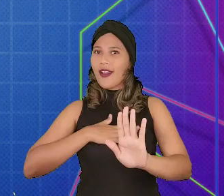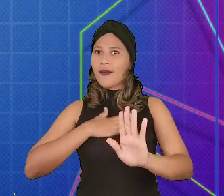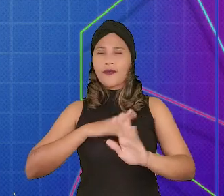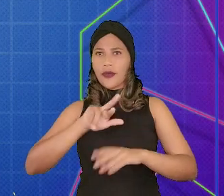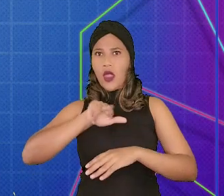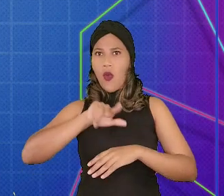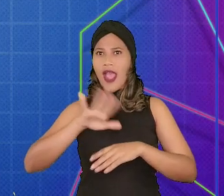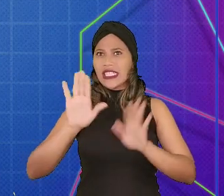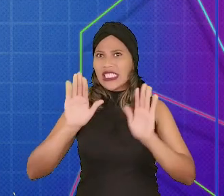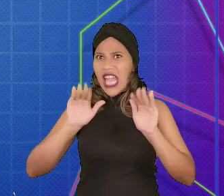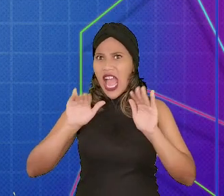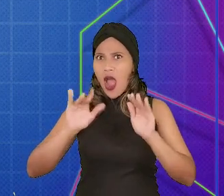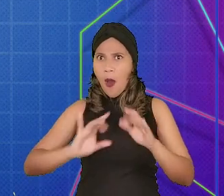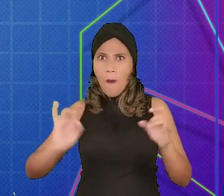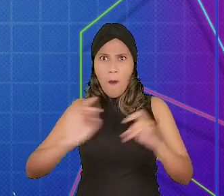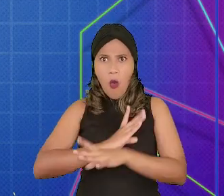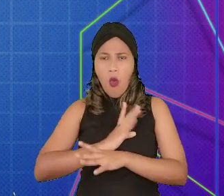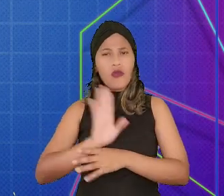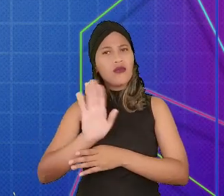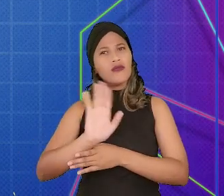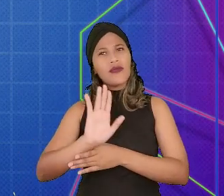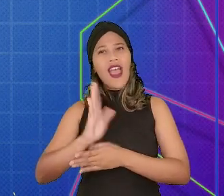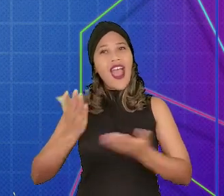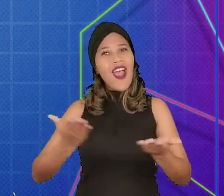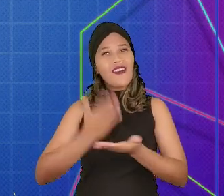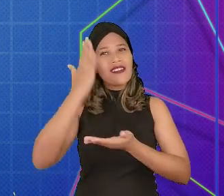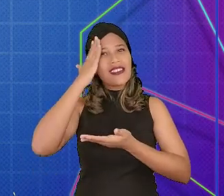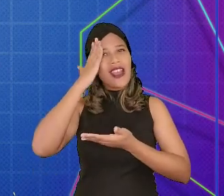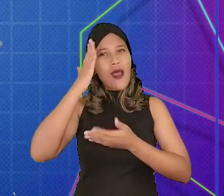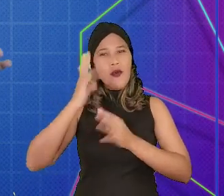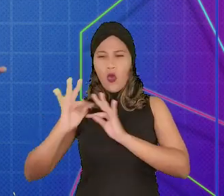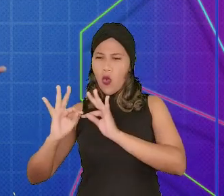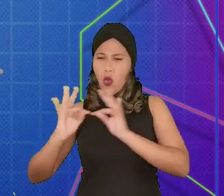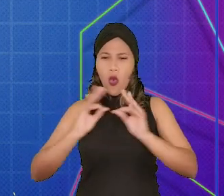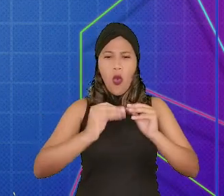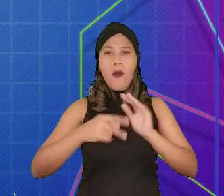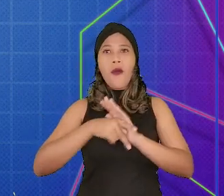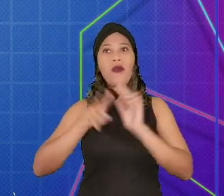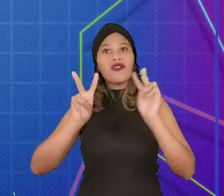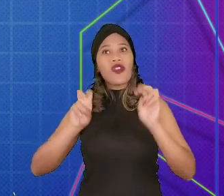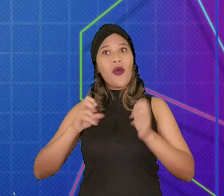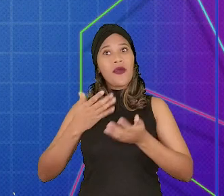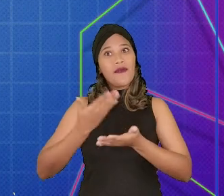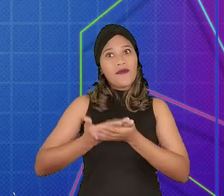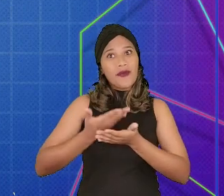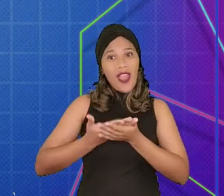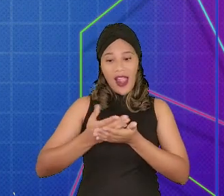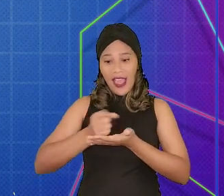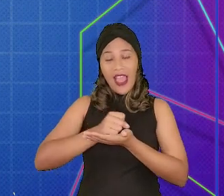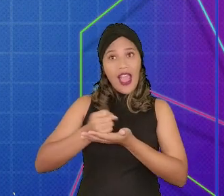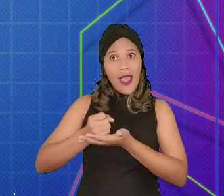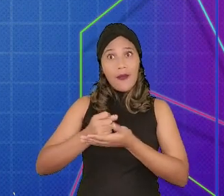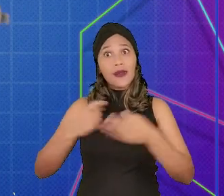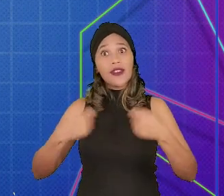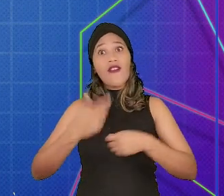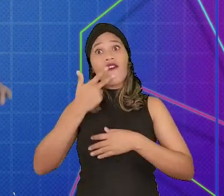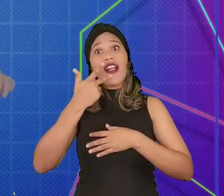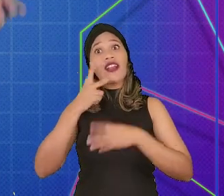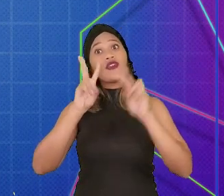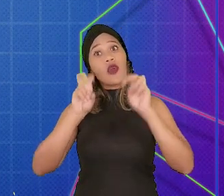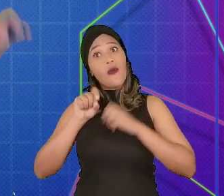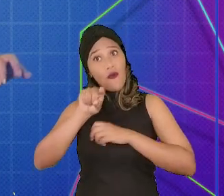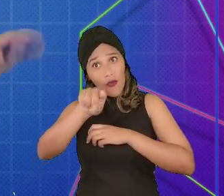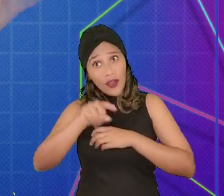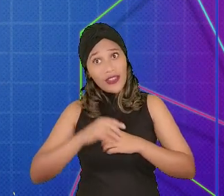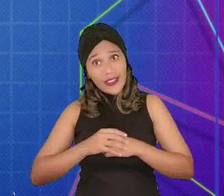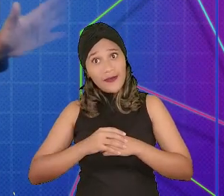isso ainda não é uma despedida. Agora que vocês já sabem tudo sobre os games, precisamos falar sobre vocês. Os